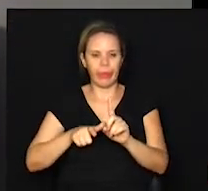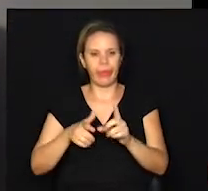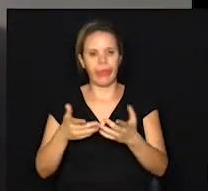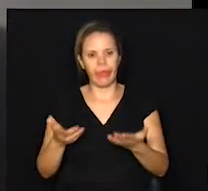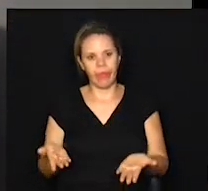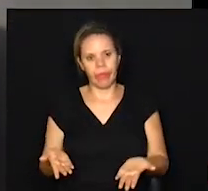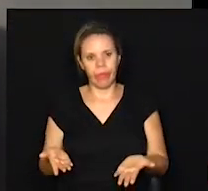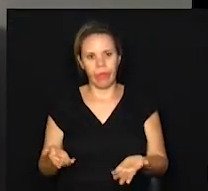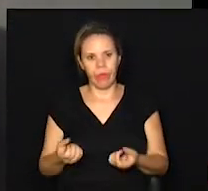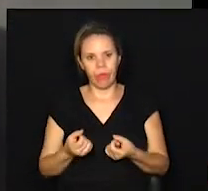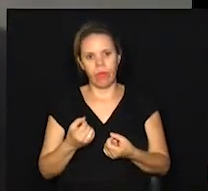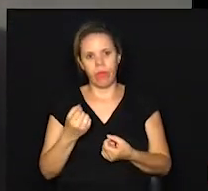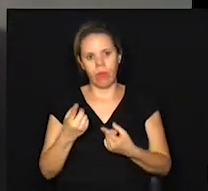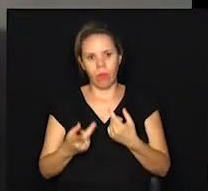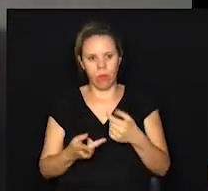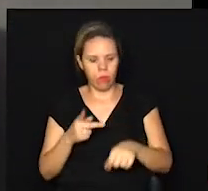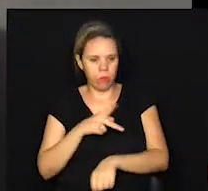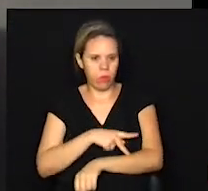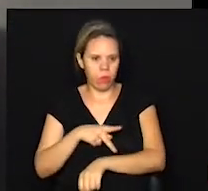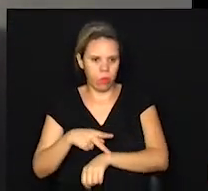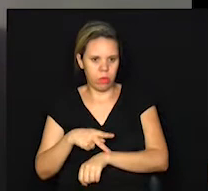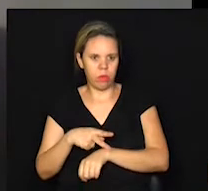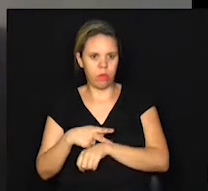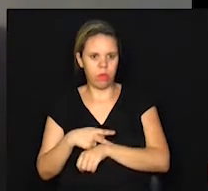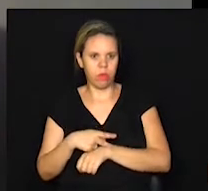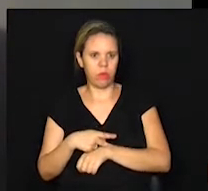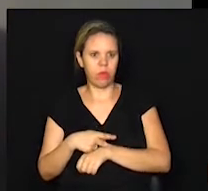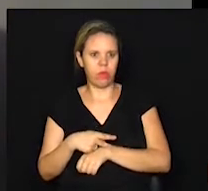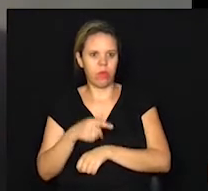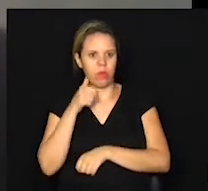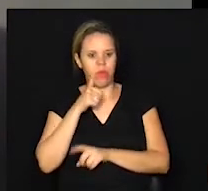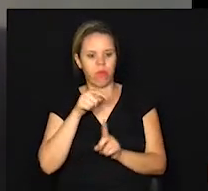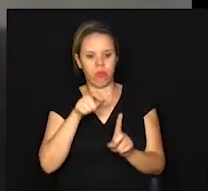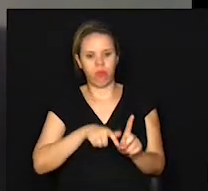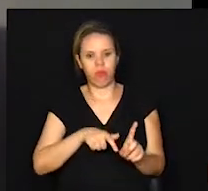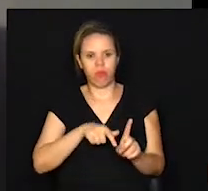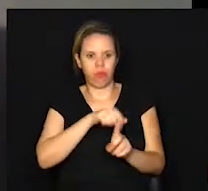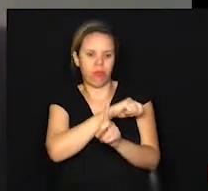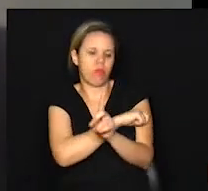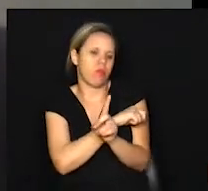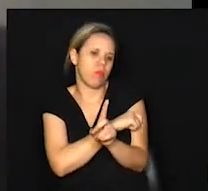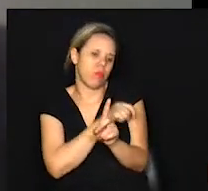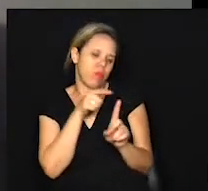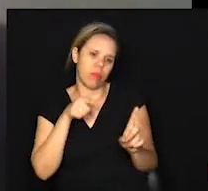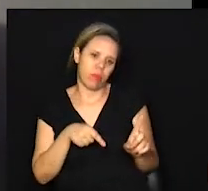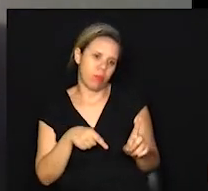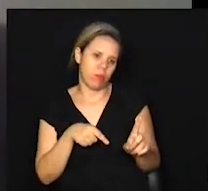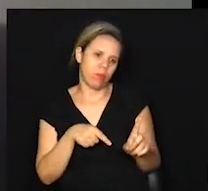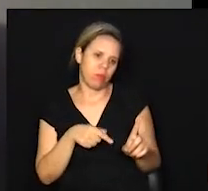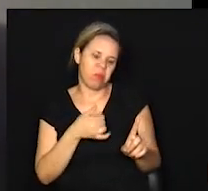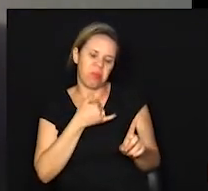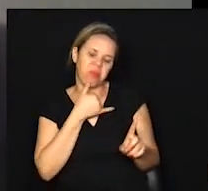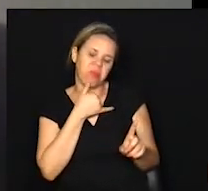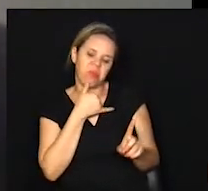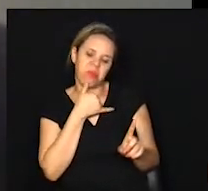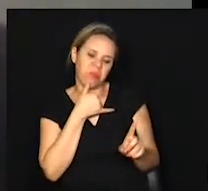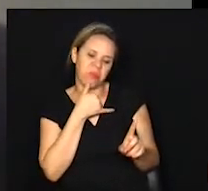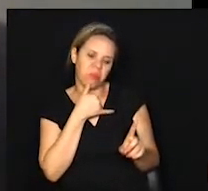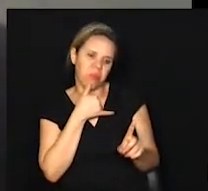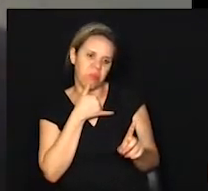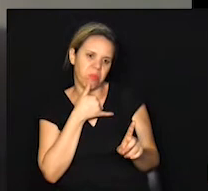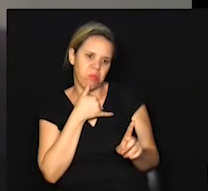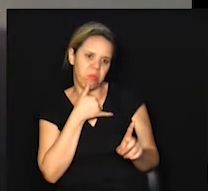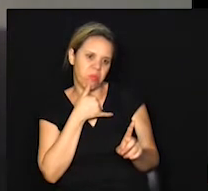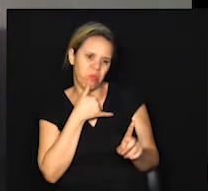de questões pedagógicas. De tal sorte, ela, muito entristecida sobre o que aconteceu,